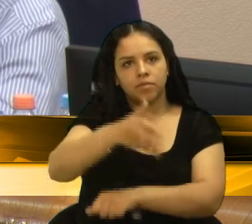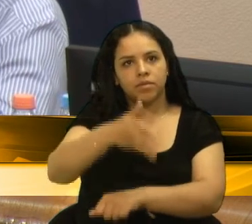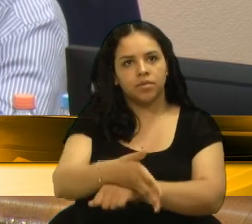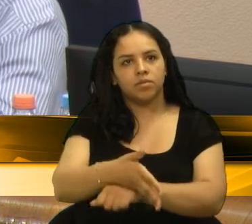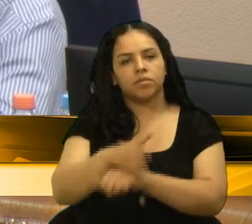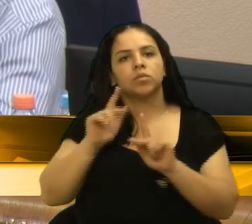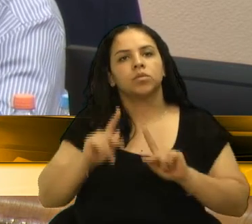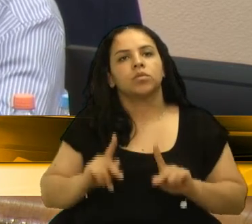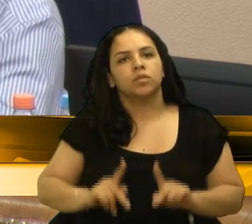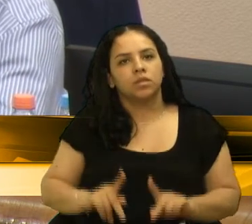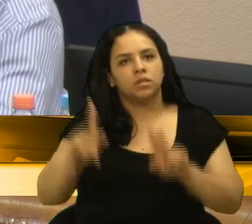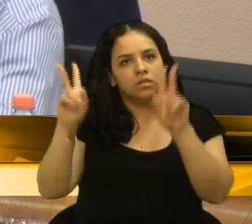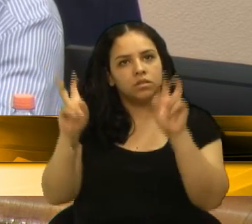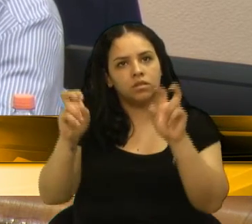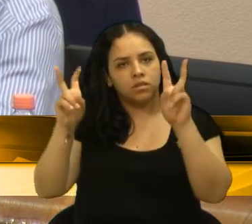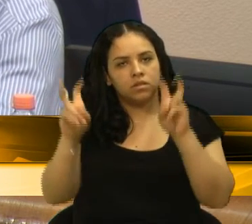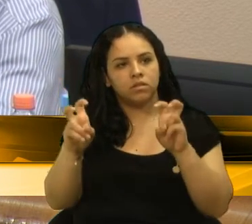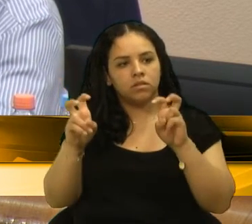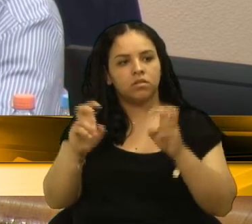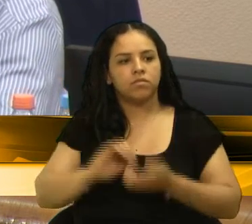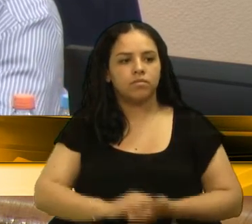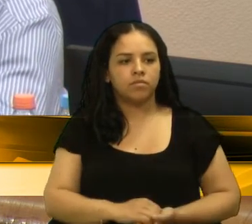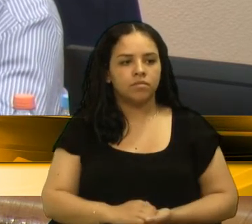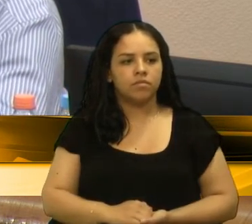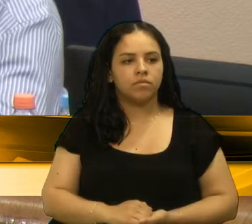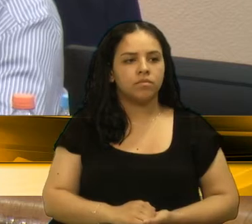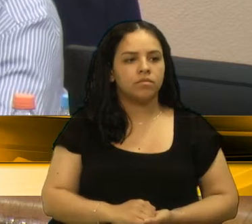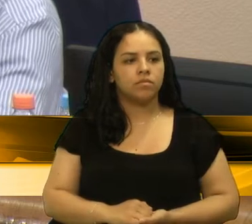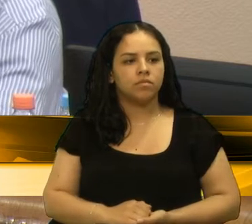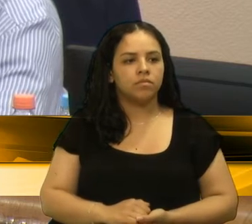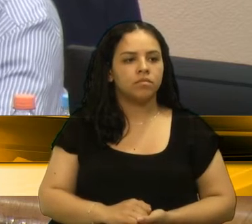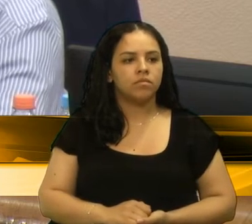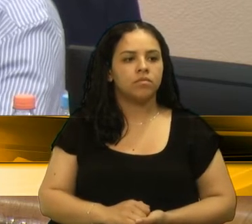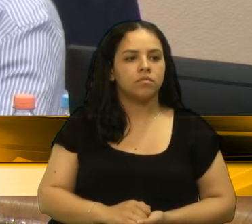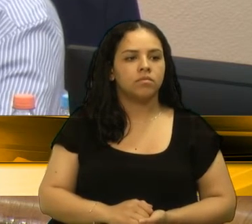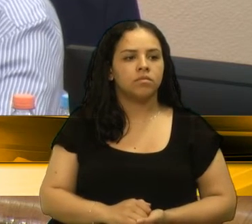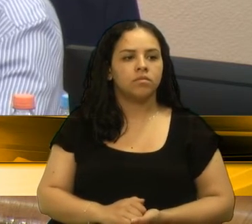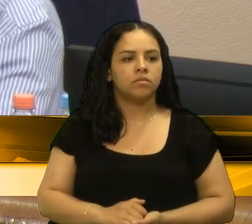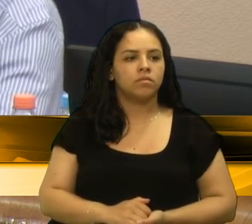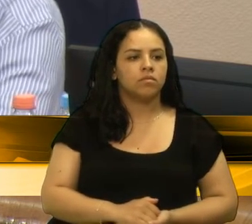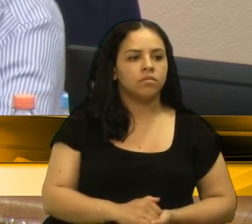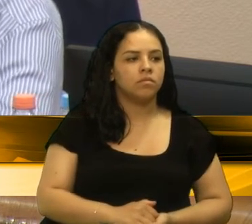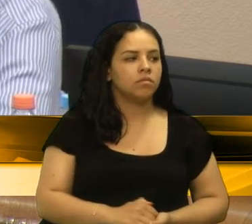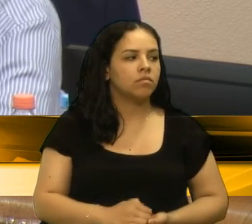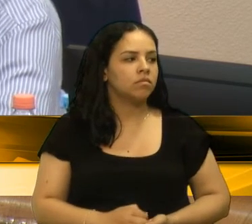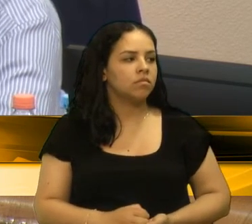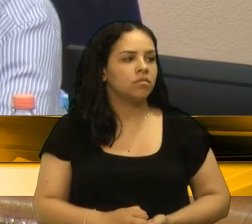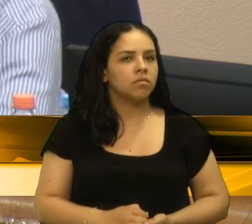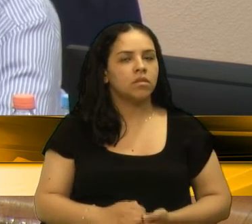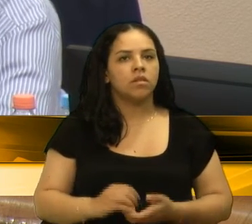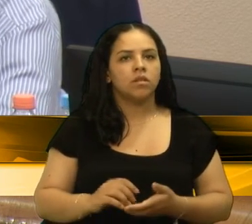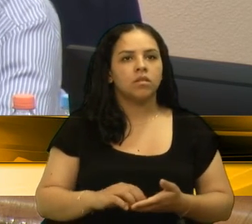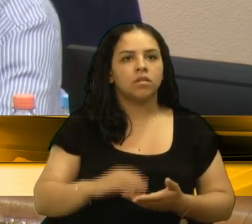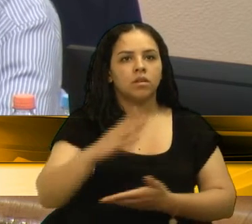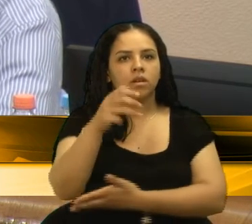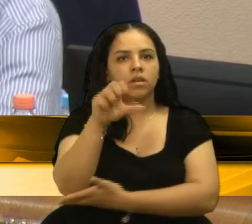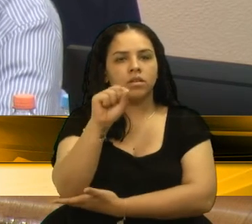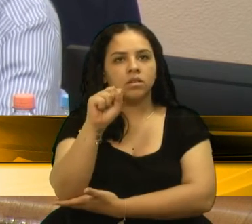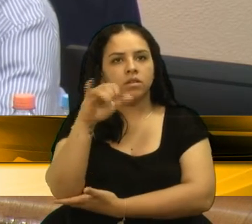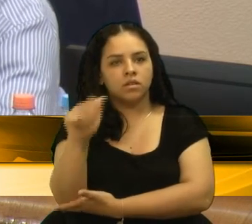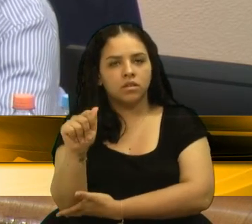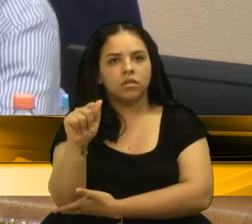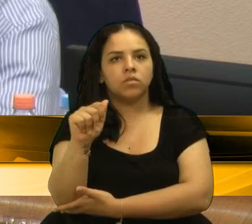interessadas? Senhora Mirângela, a princípio não, a gente teve a participação de muitos técnicos de várias secretarias. Doutora Cássia, e sobre o